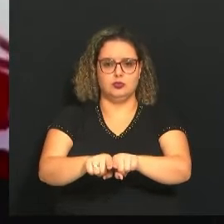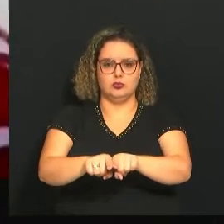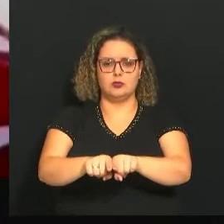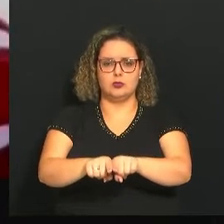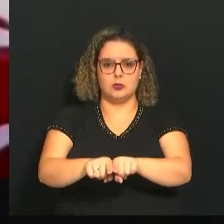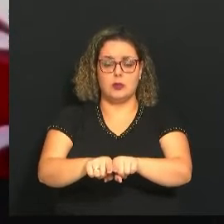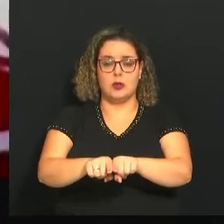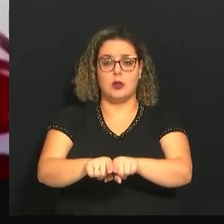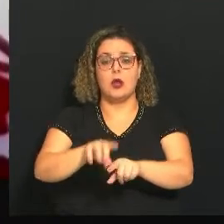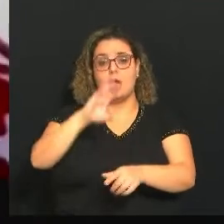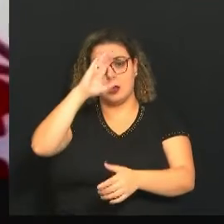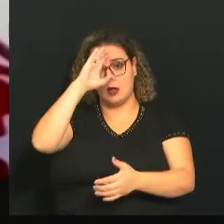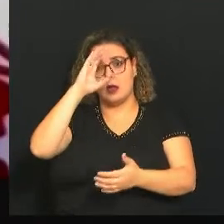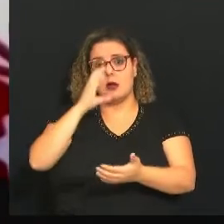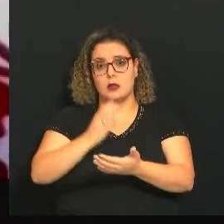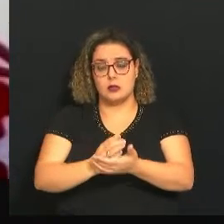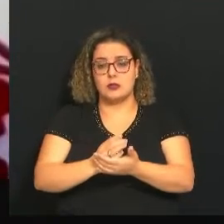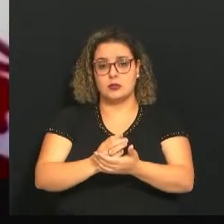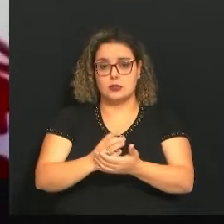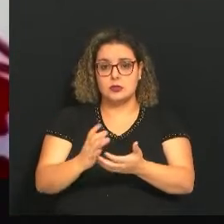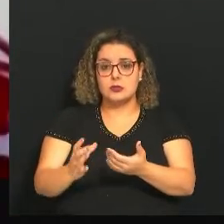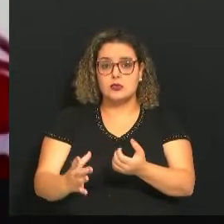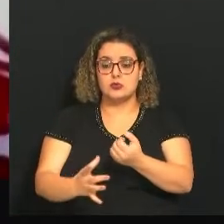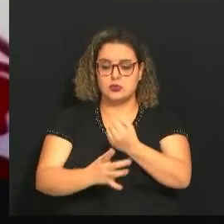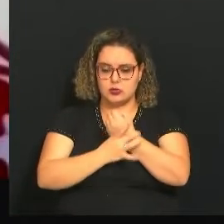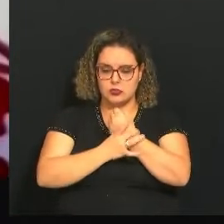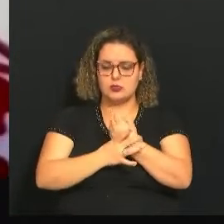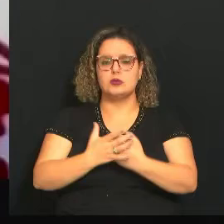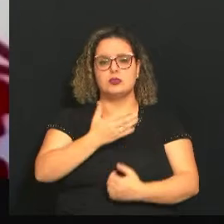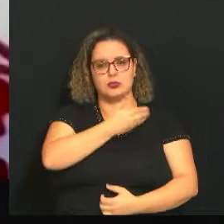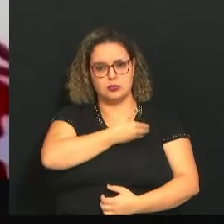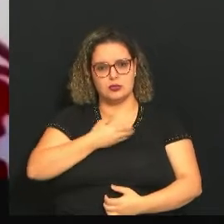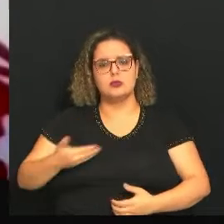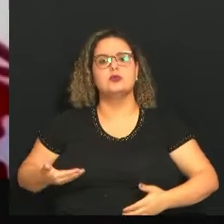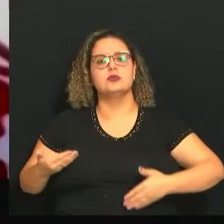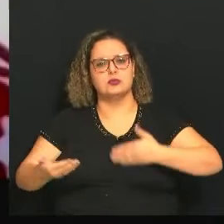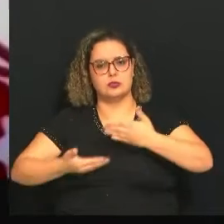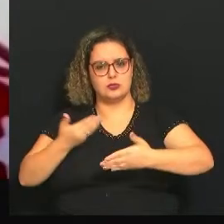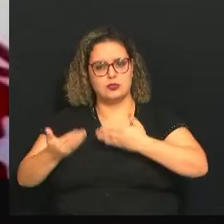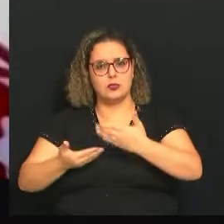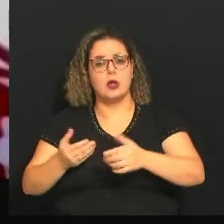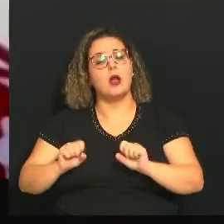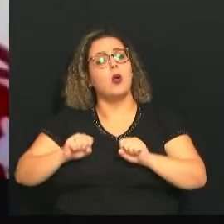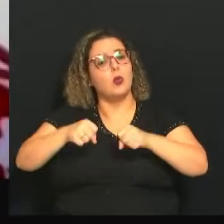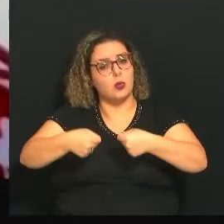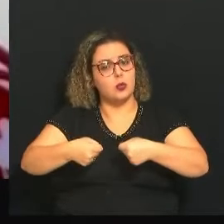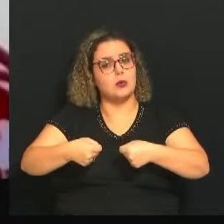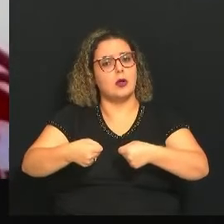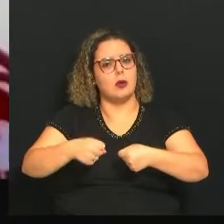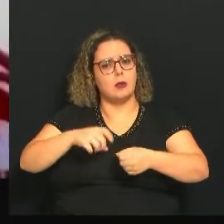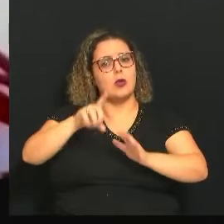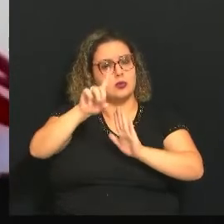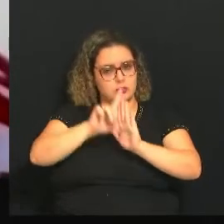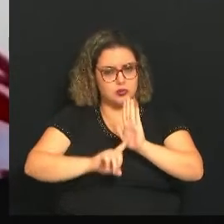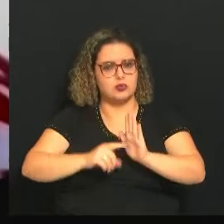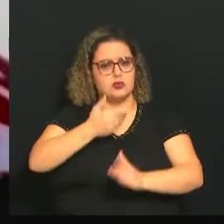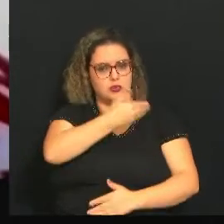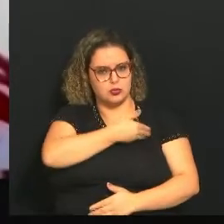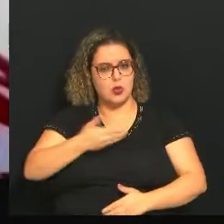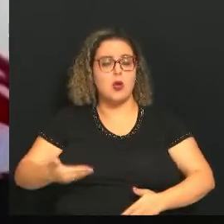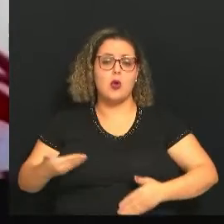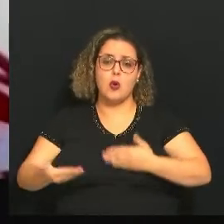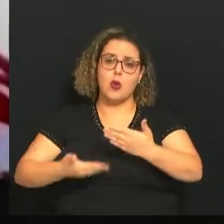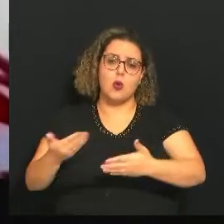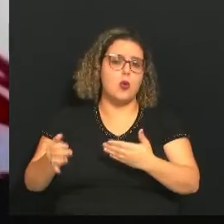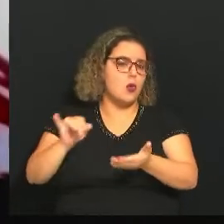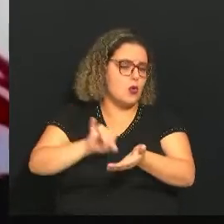Então, acreditar na Seguridade Social é lutar pela valorização do servidor público, né? Que é o centro de qualquer